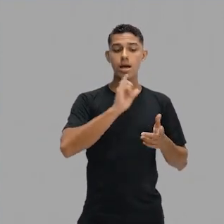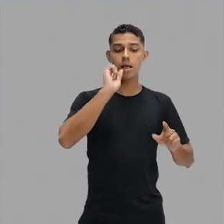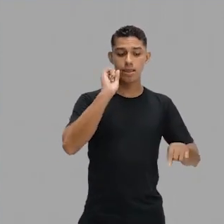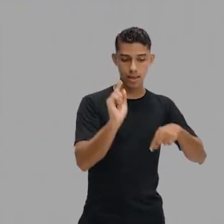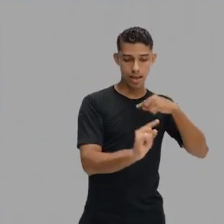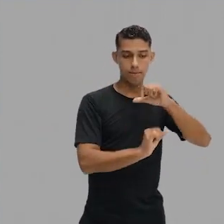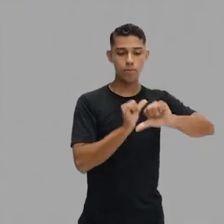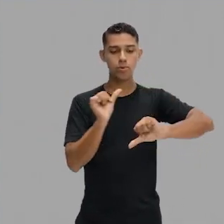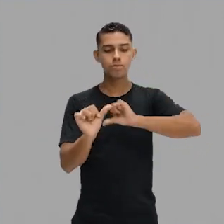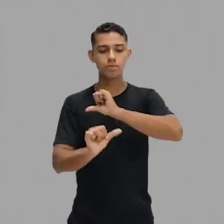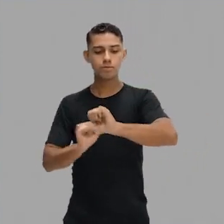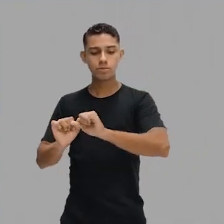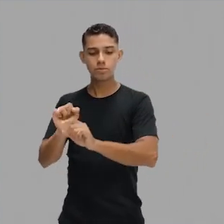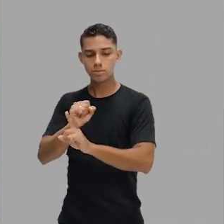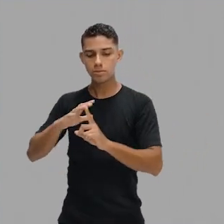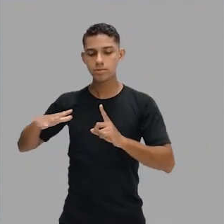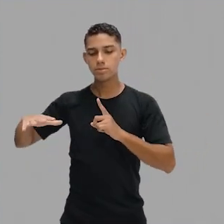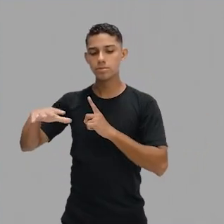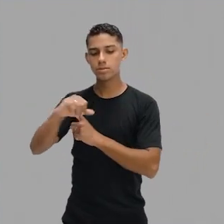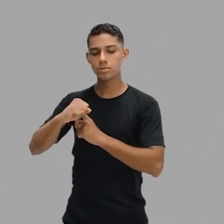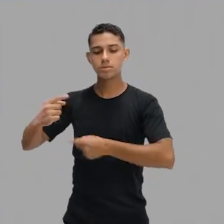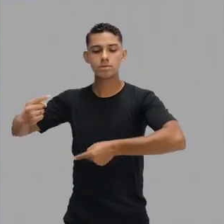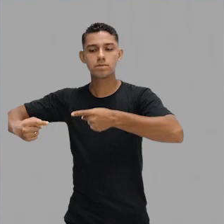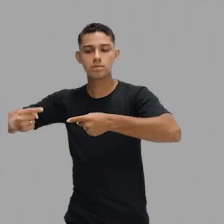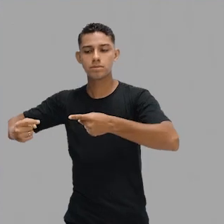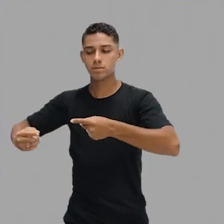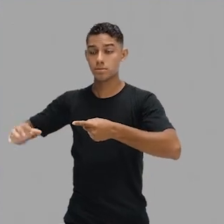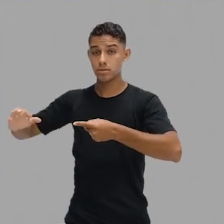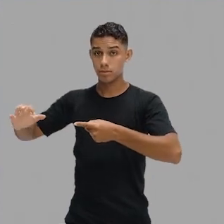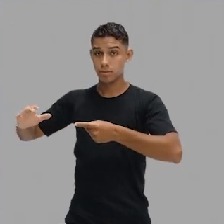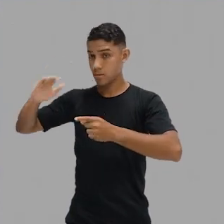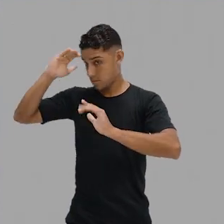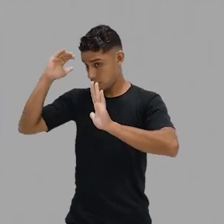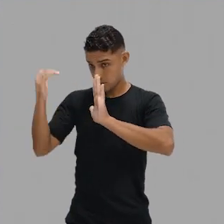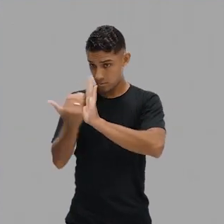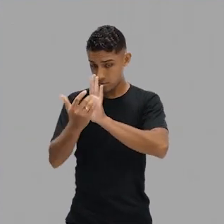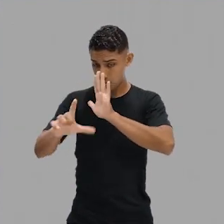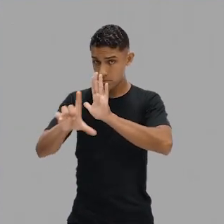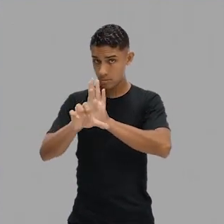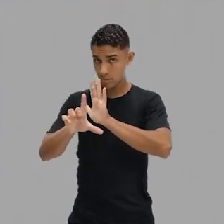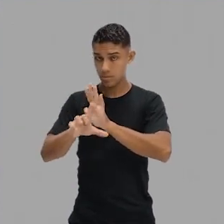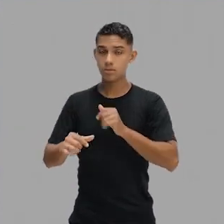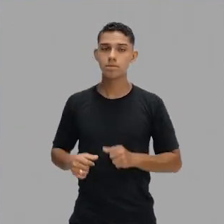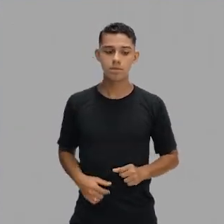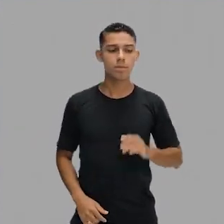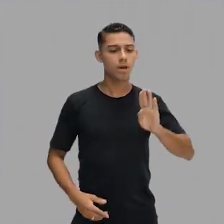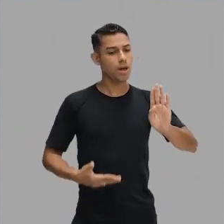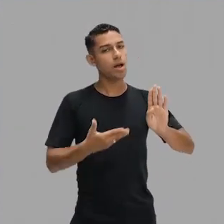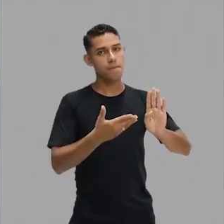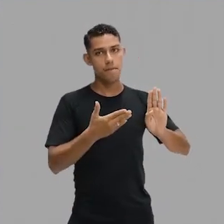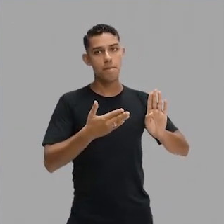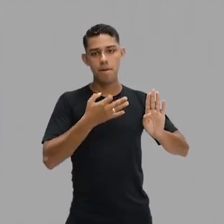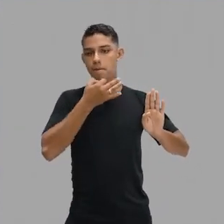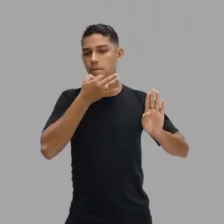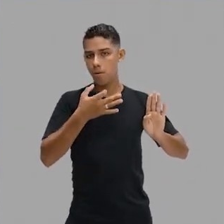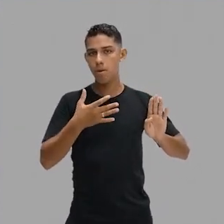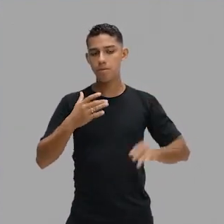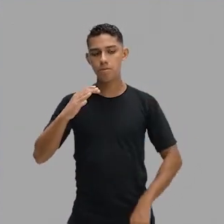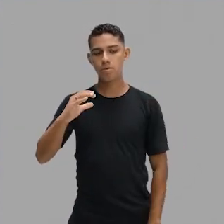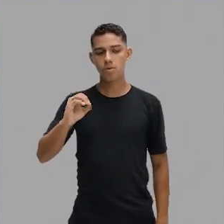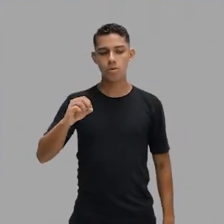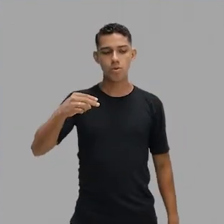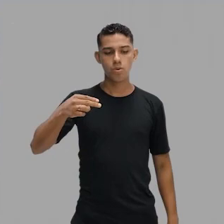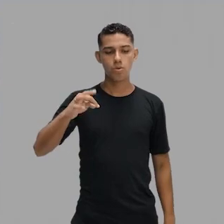depois passamos, certo, para o estágio atual. Bom, na letra B nós temos a sugestão de um contrato,